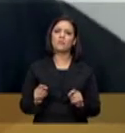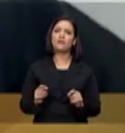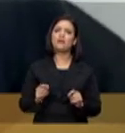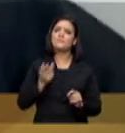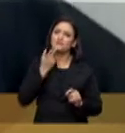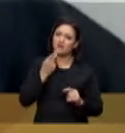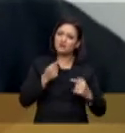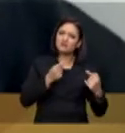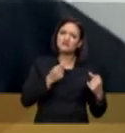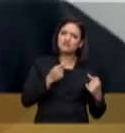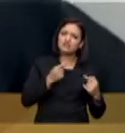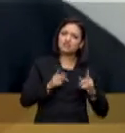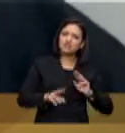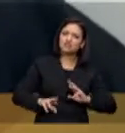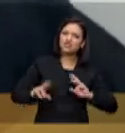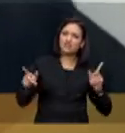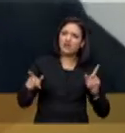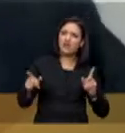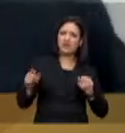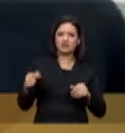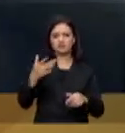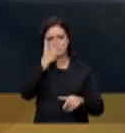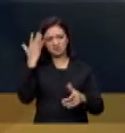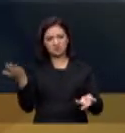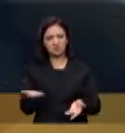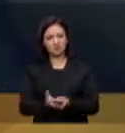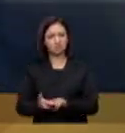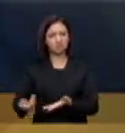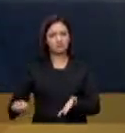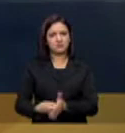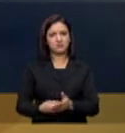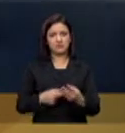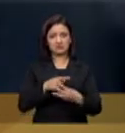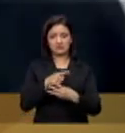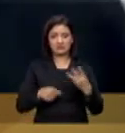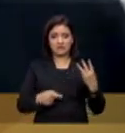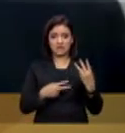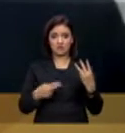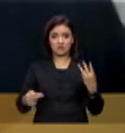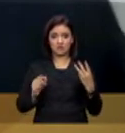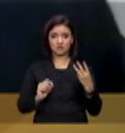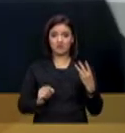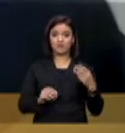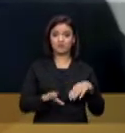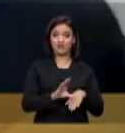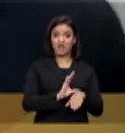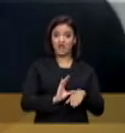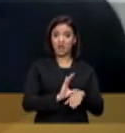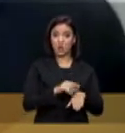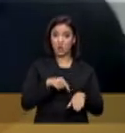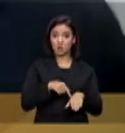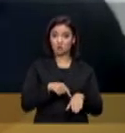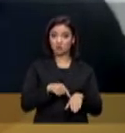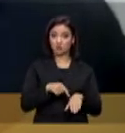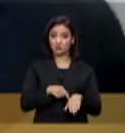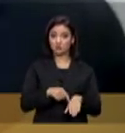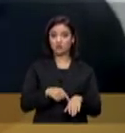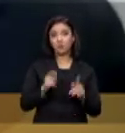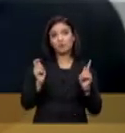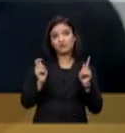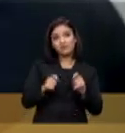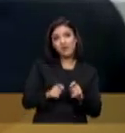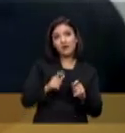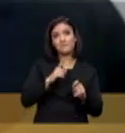autora, exatamente em 3 pontos. Quer nos parecer que a nossa Constituição ela admite uma